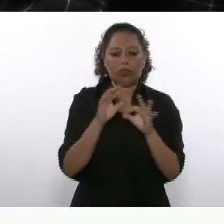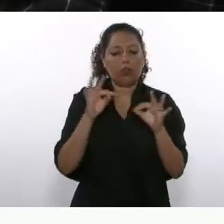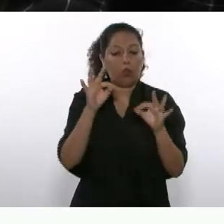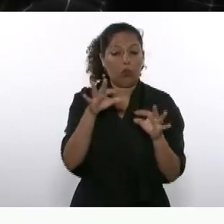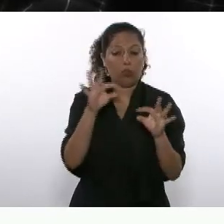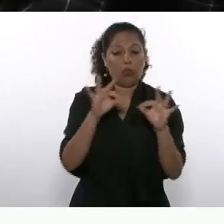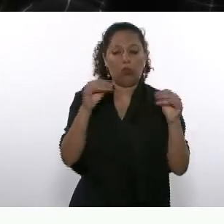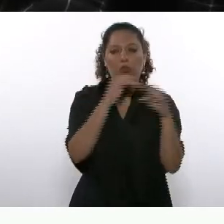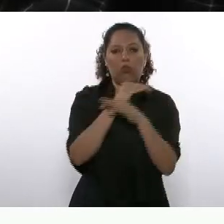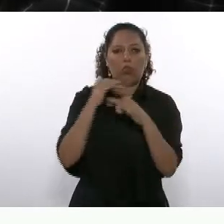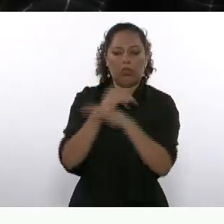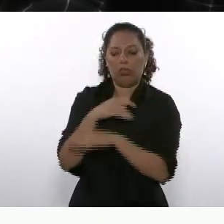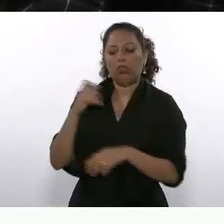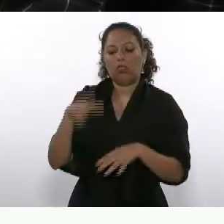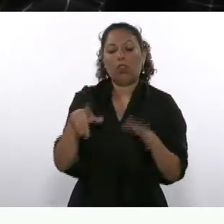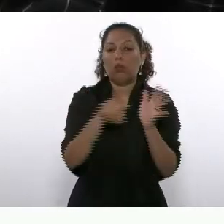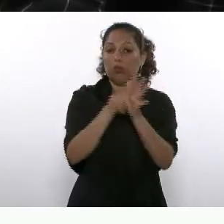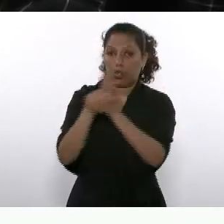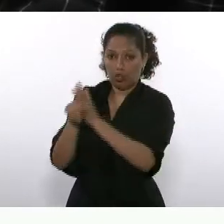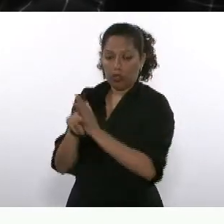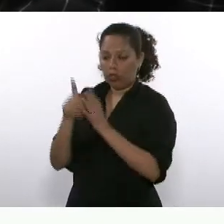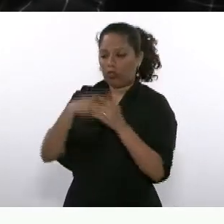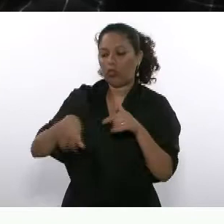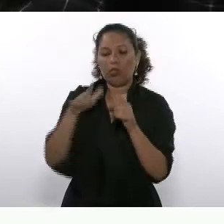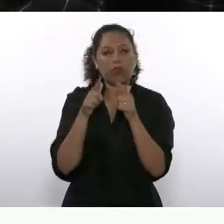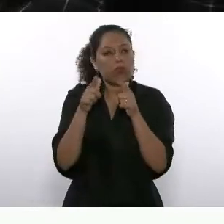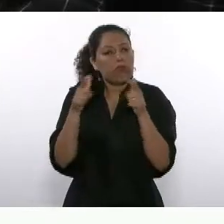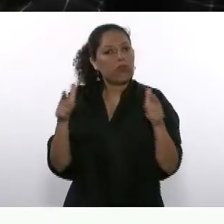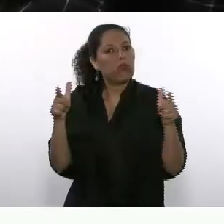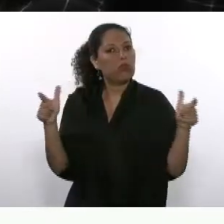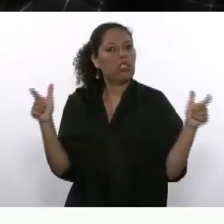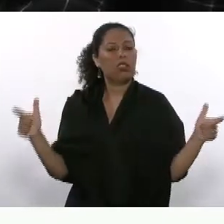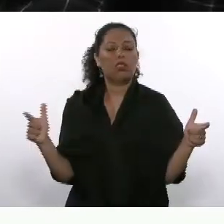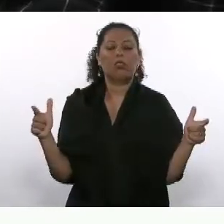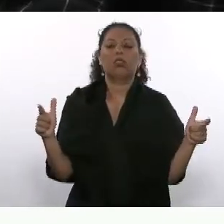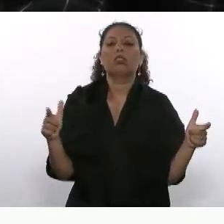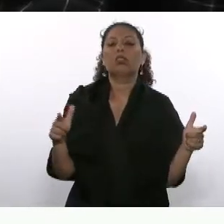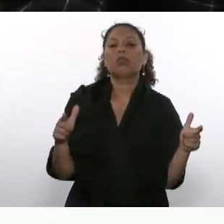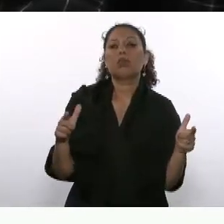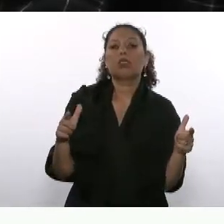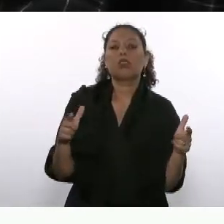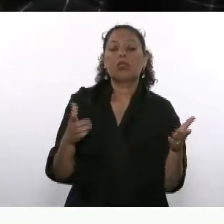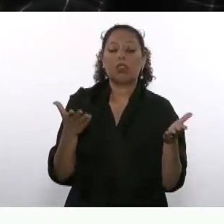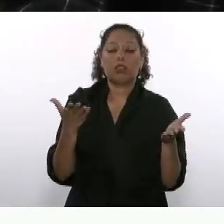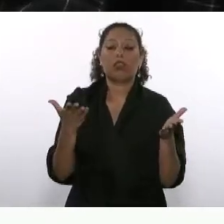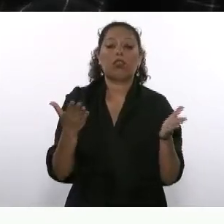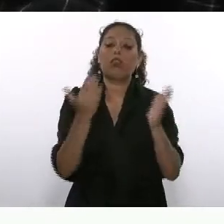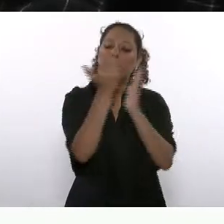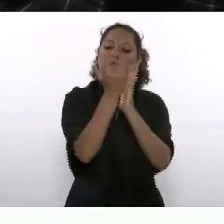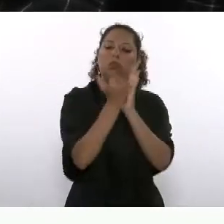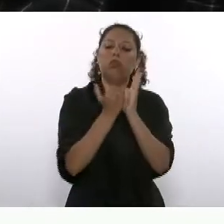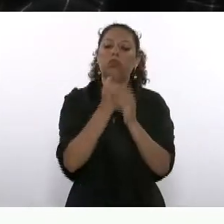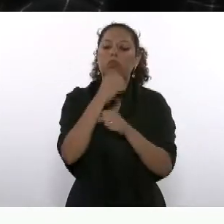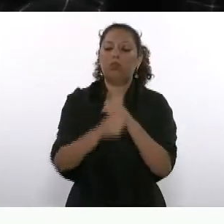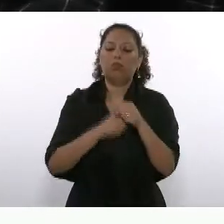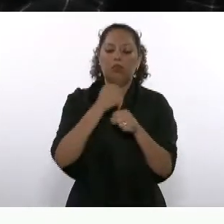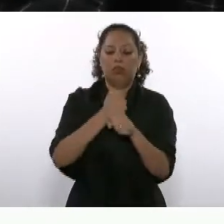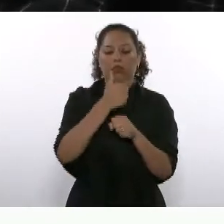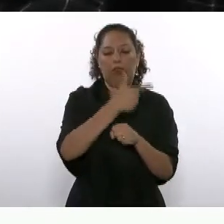municípios. É um projeto que a gente quer aumentar e quer estruturar em 2020 com